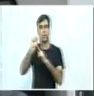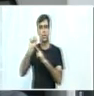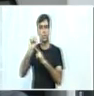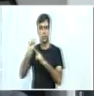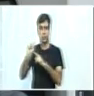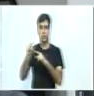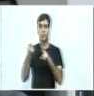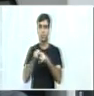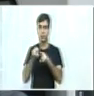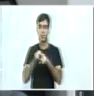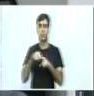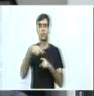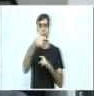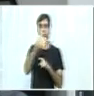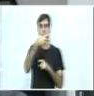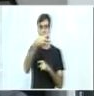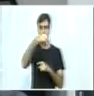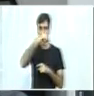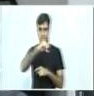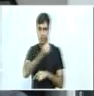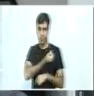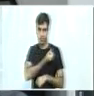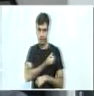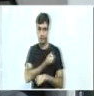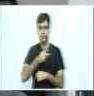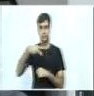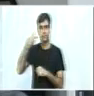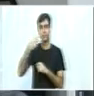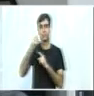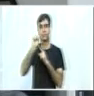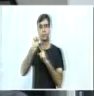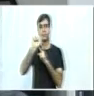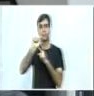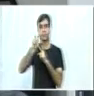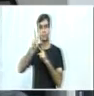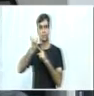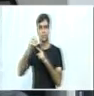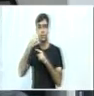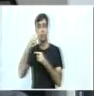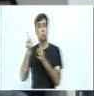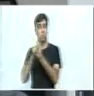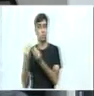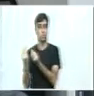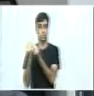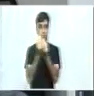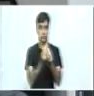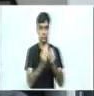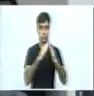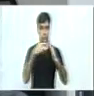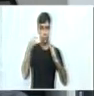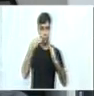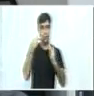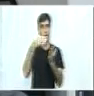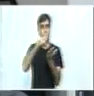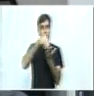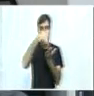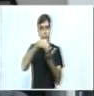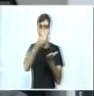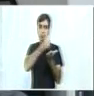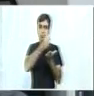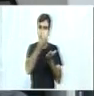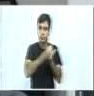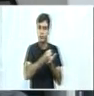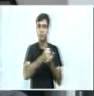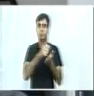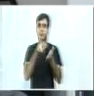Indicação 239 do vereador Sávio José, que encaminha a esta casa cópia do contrato de